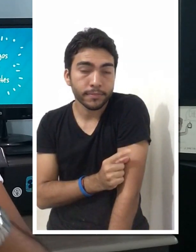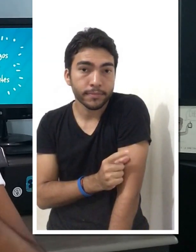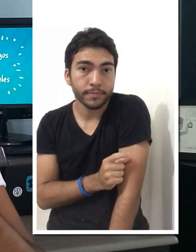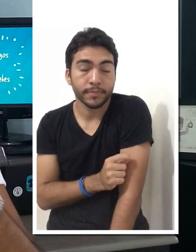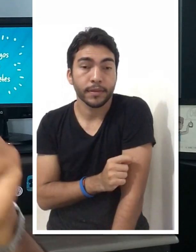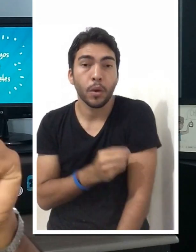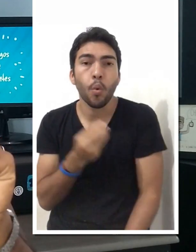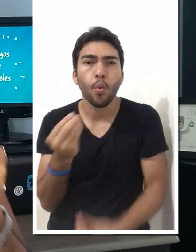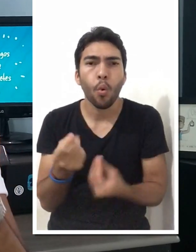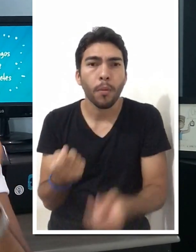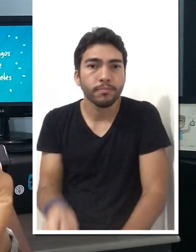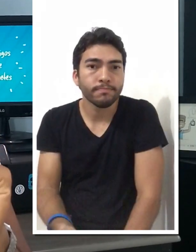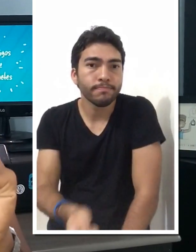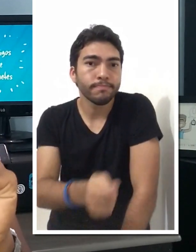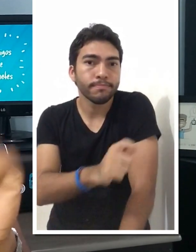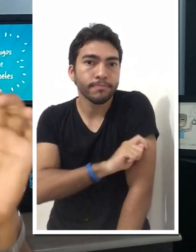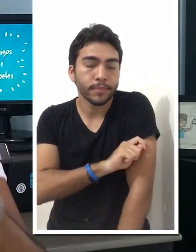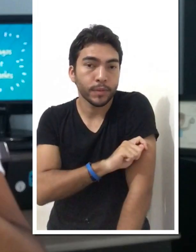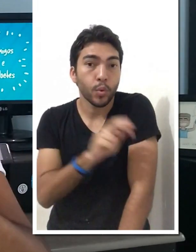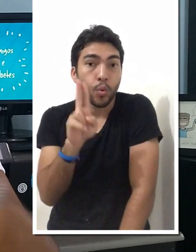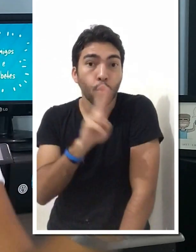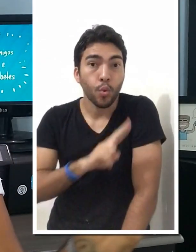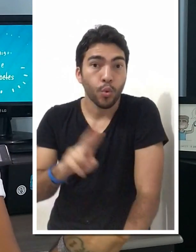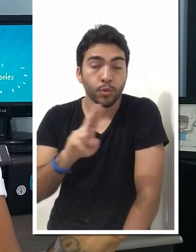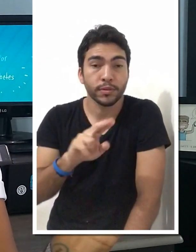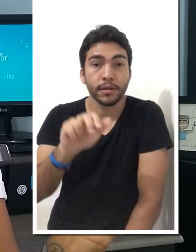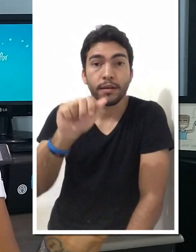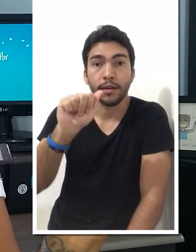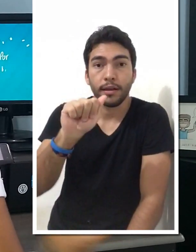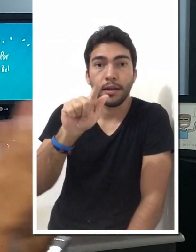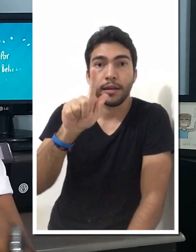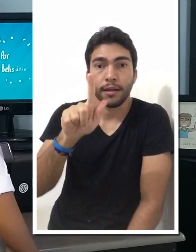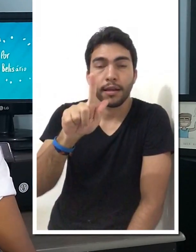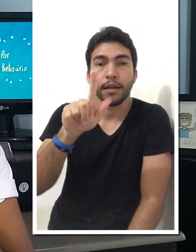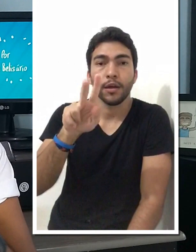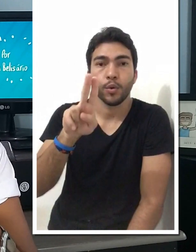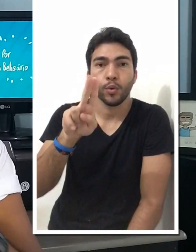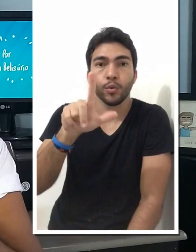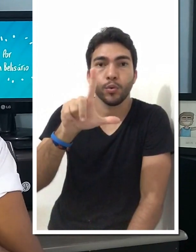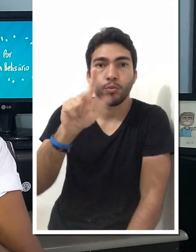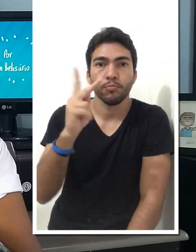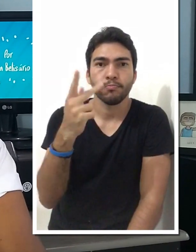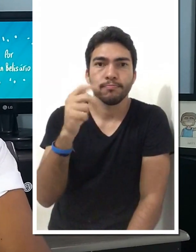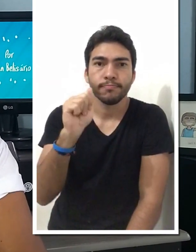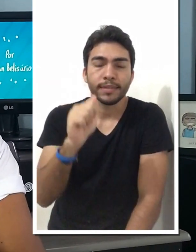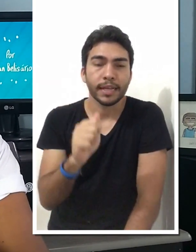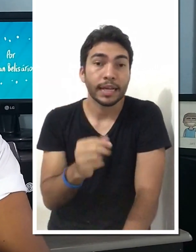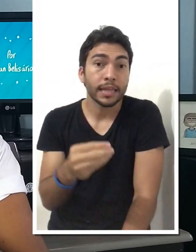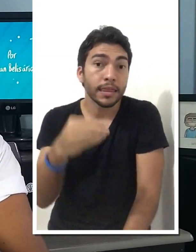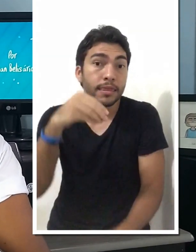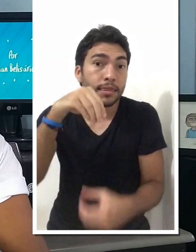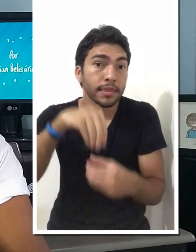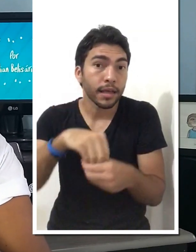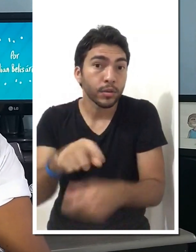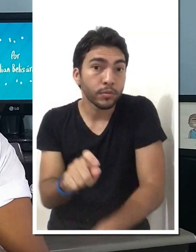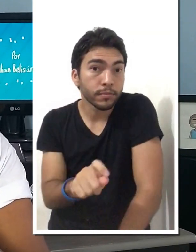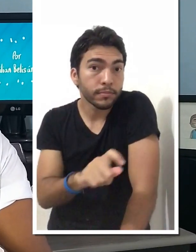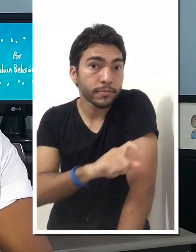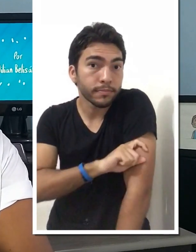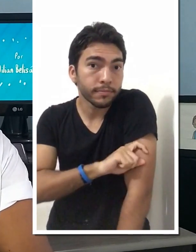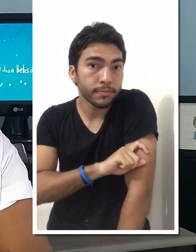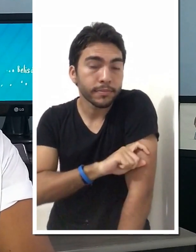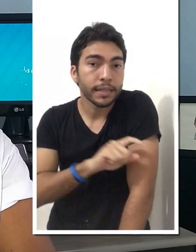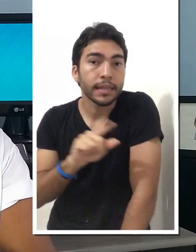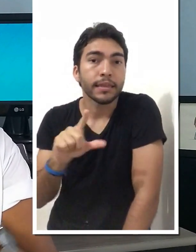A gente aplica com uma agulha, retira a agulha e fica tipo um plásticozinho aqui dentro do